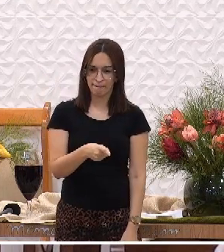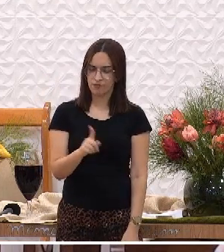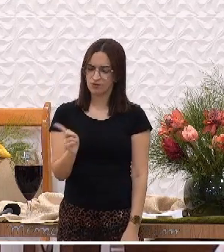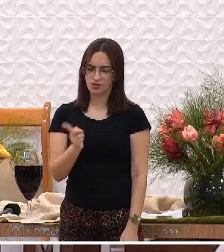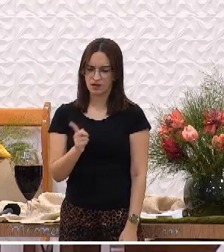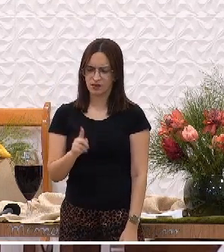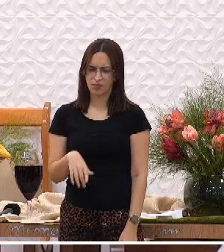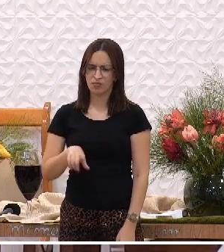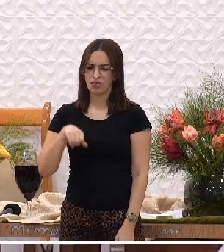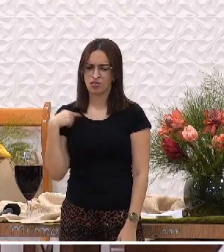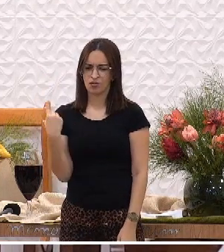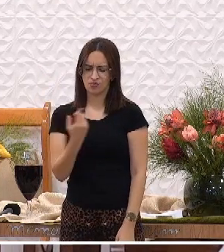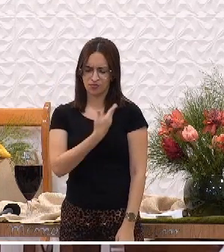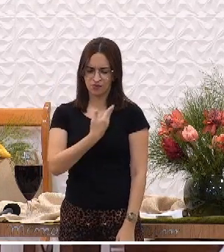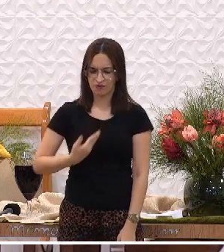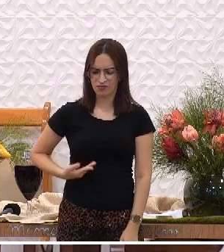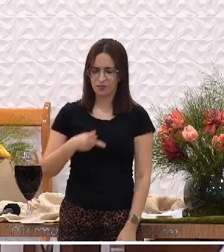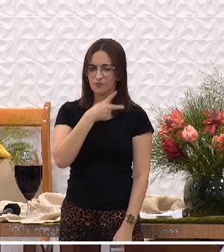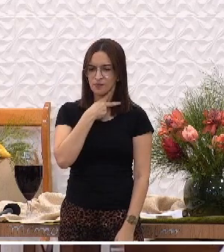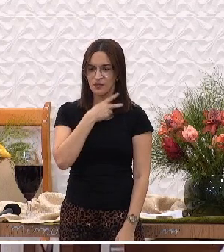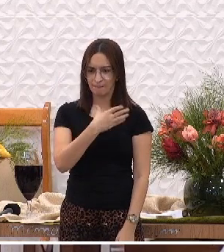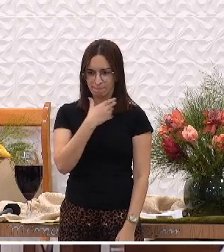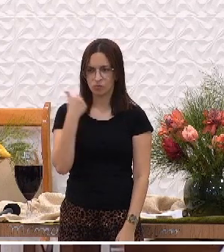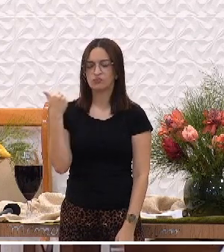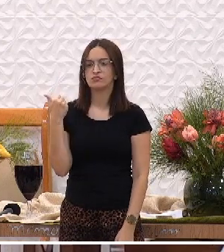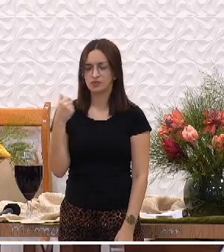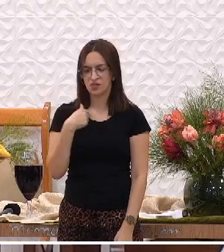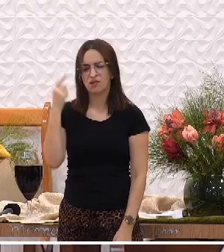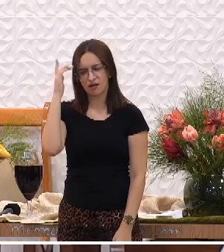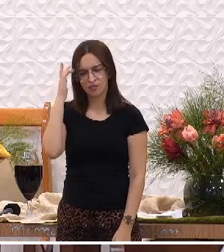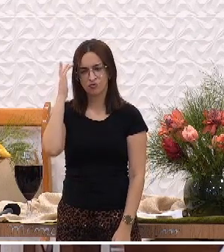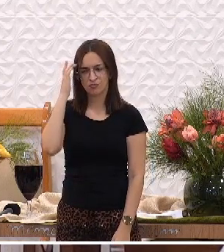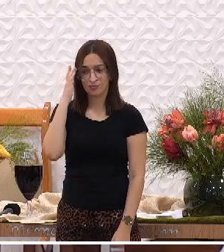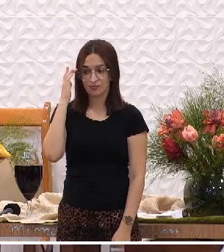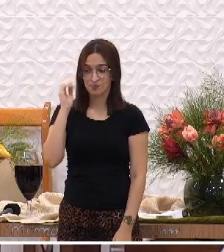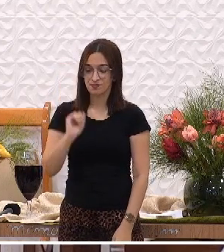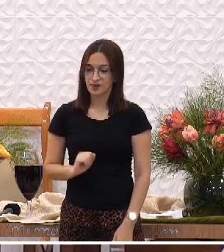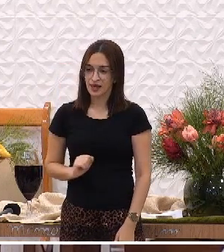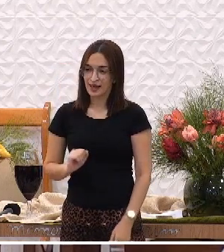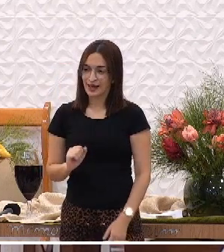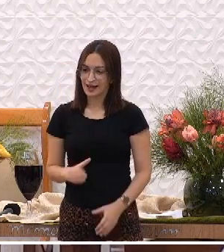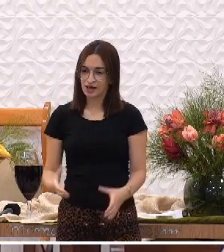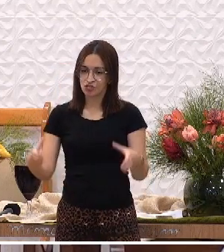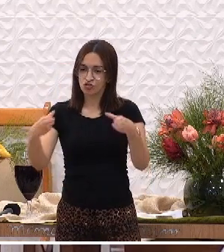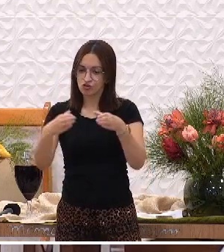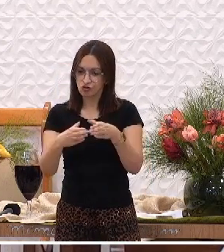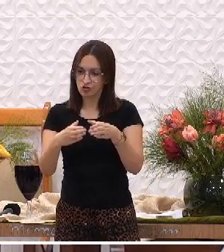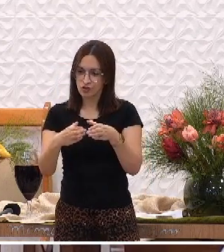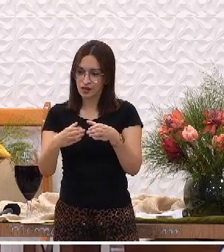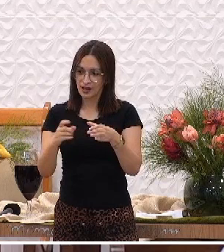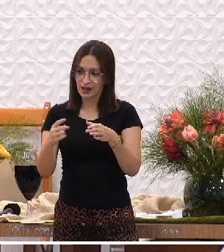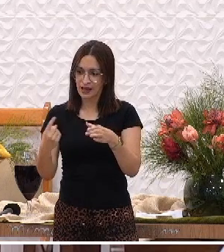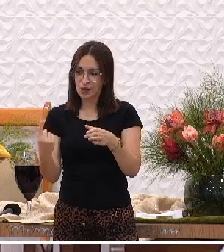unidade da igreja como um todo, né? E eu acho que essa questão da unidade da igreja é algo que meio que a gente desistiu, sabe? Tipo,